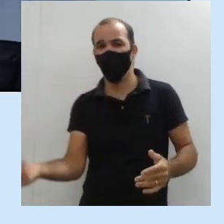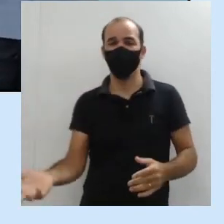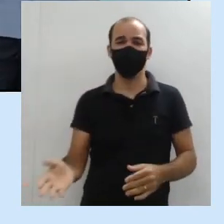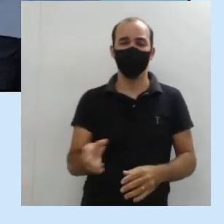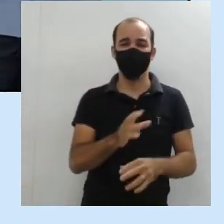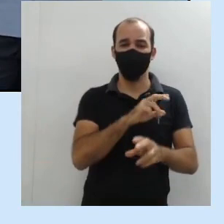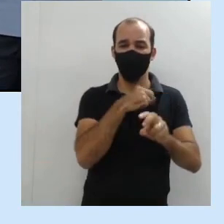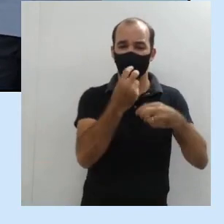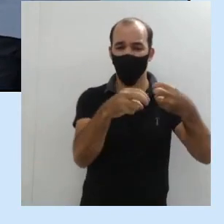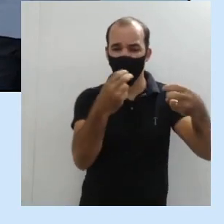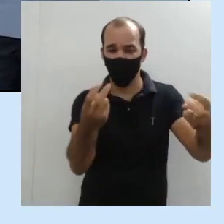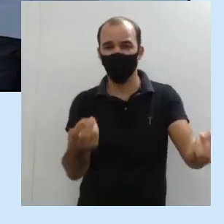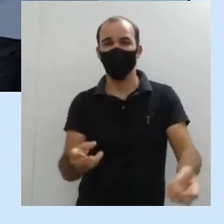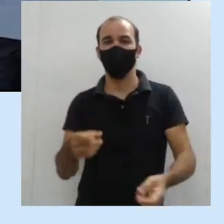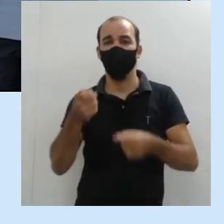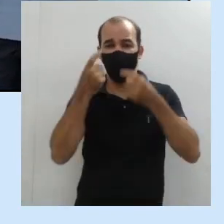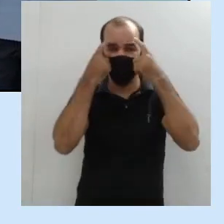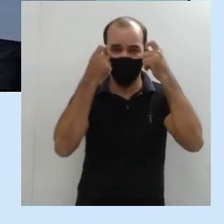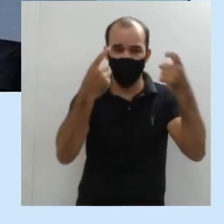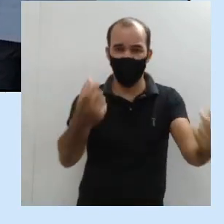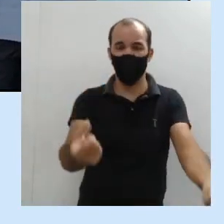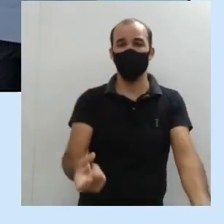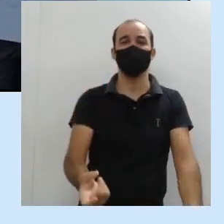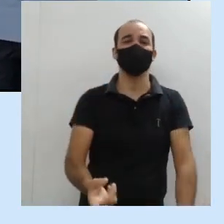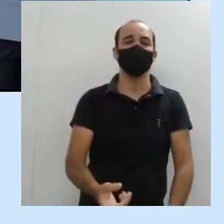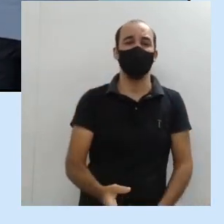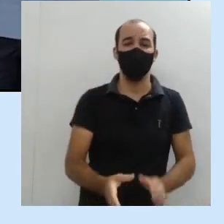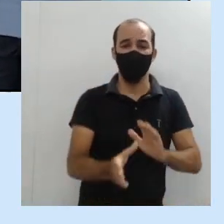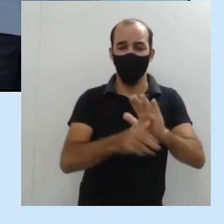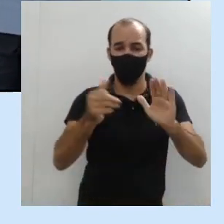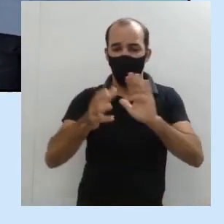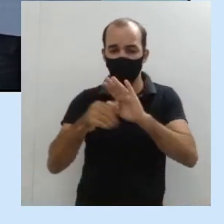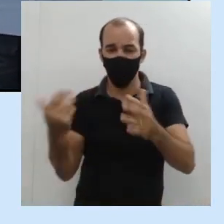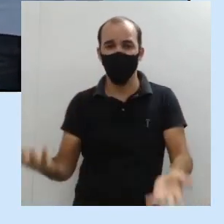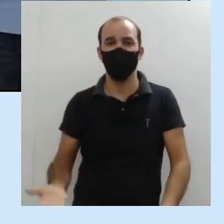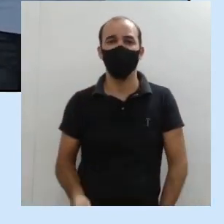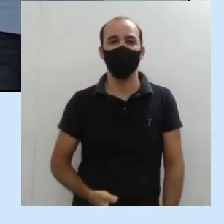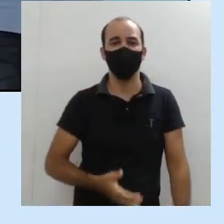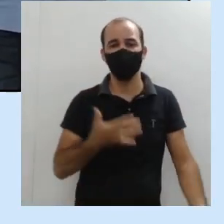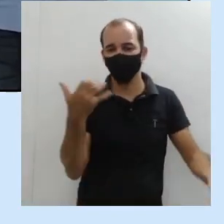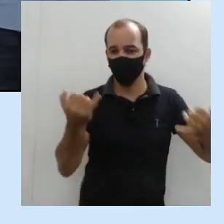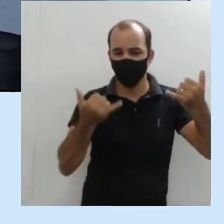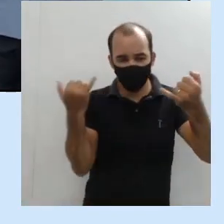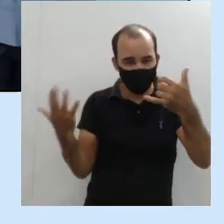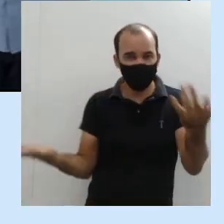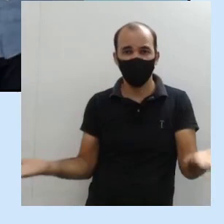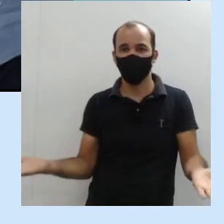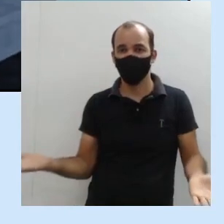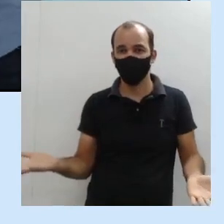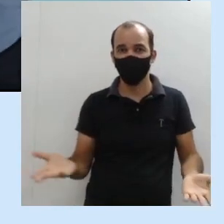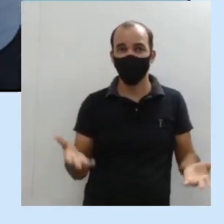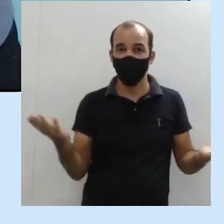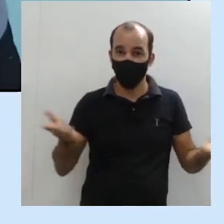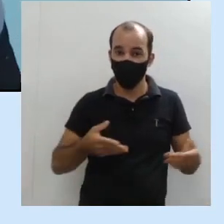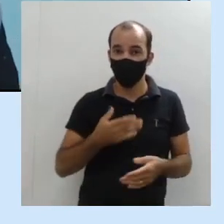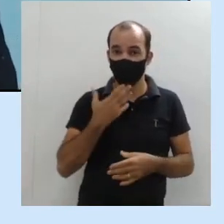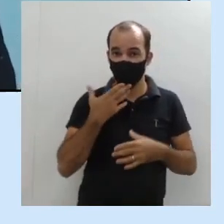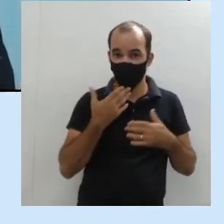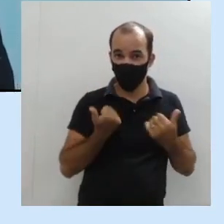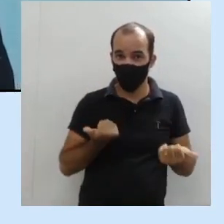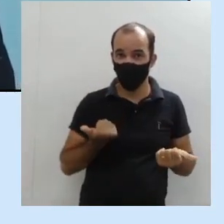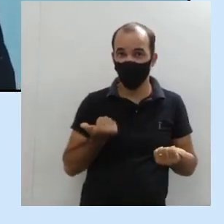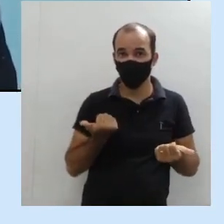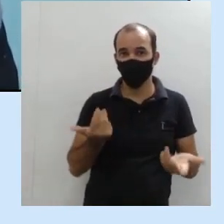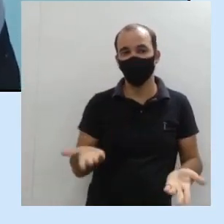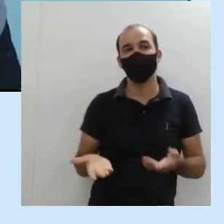abusos e assim por diante? E eu gostei muito dessa frase, que eu gostaria de, com ela, dar o pontapé inicial à